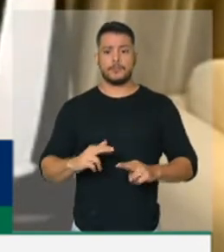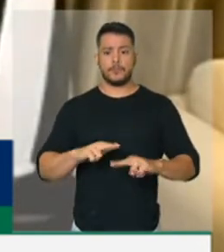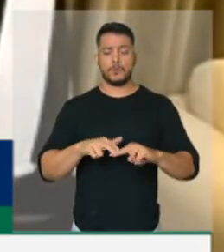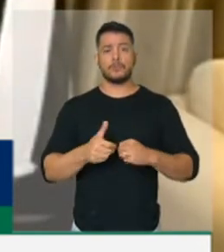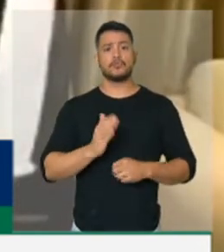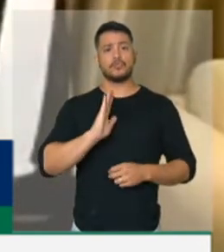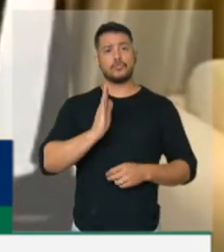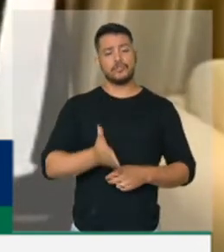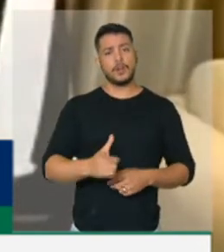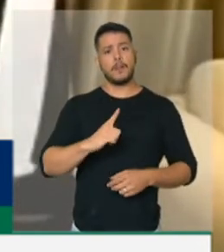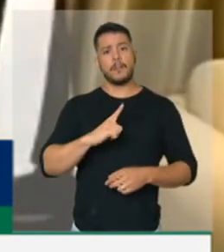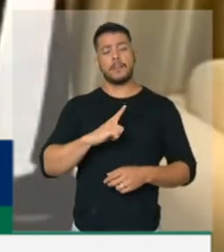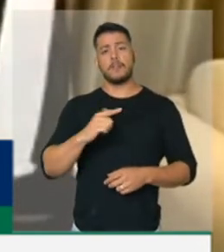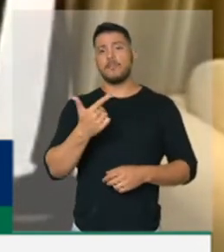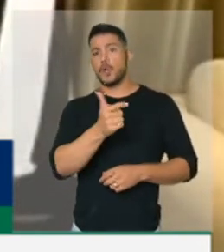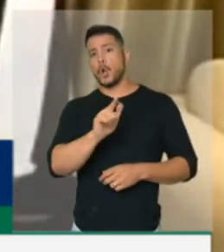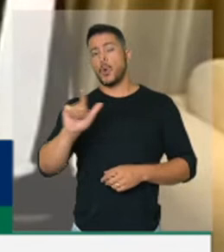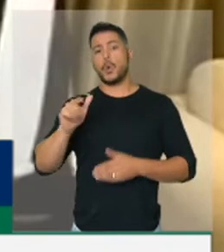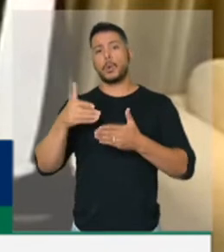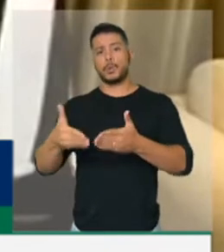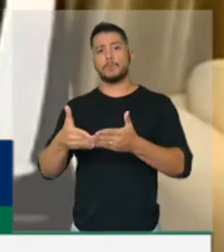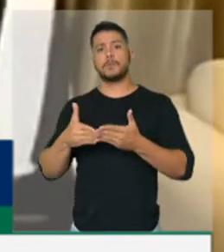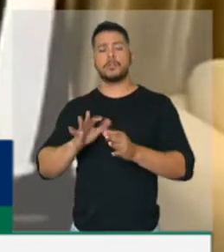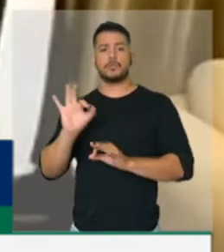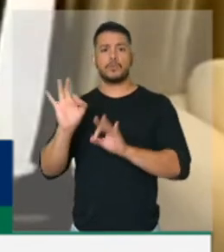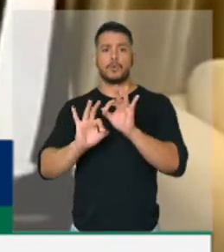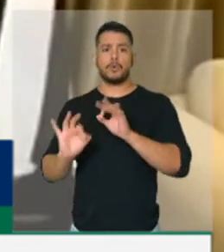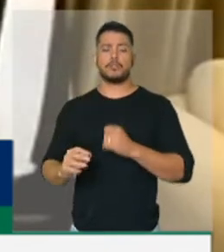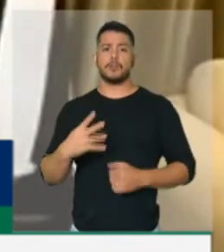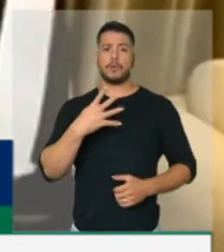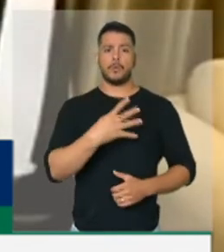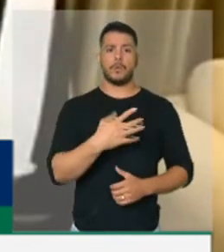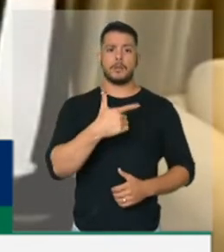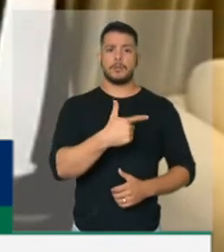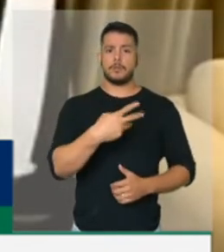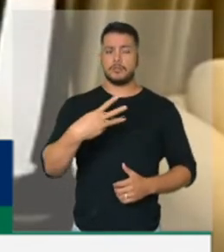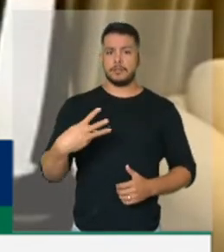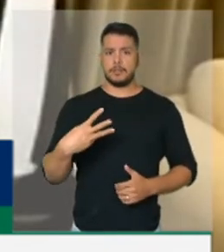de ordem 423 de 2019, quais sejam o